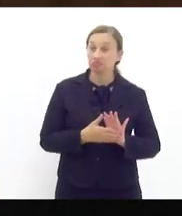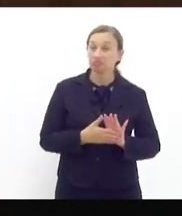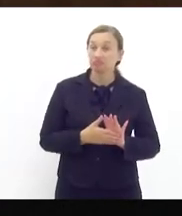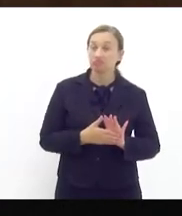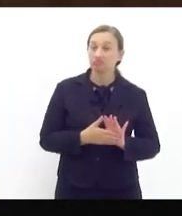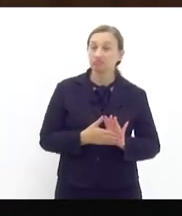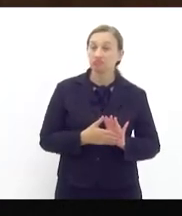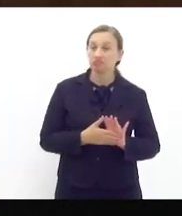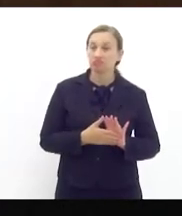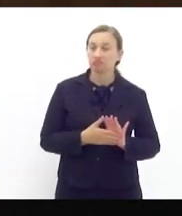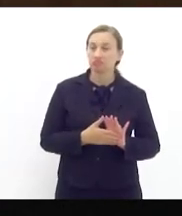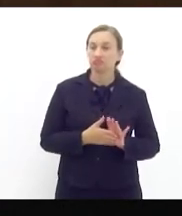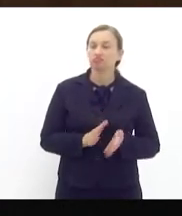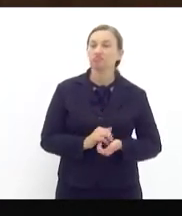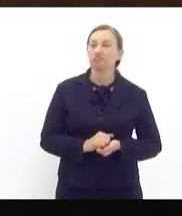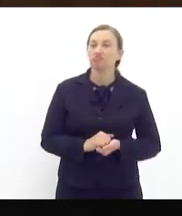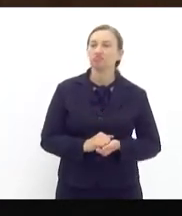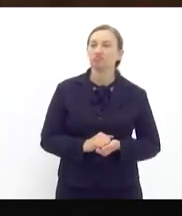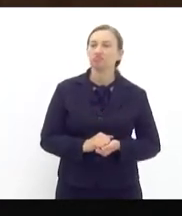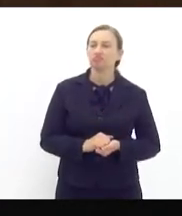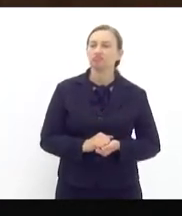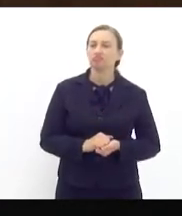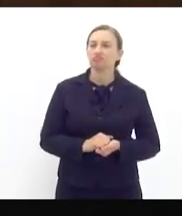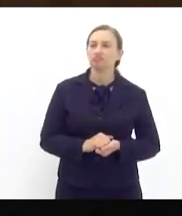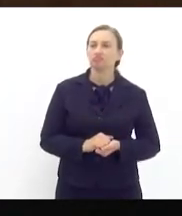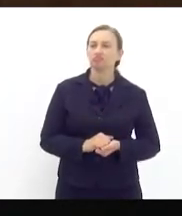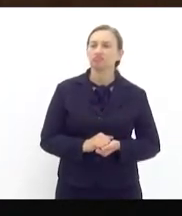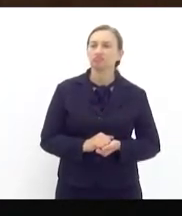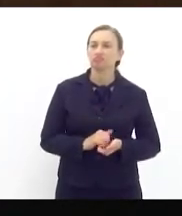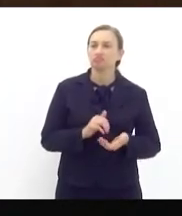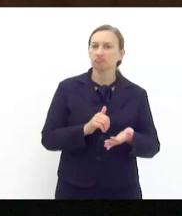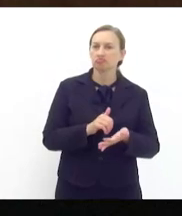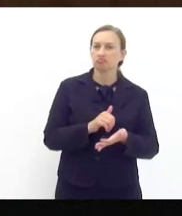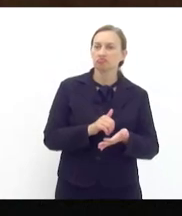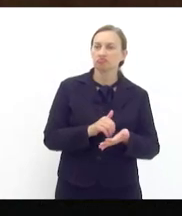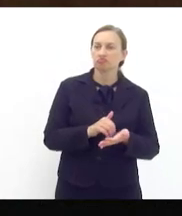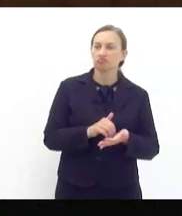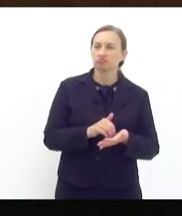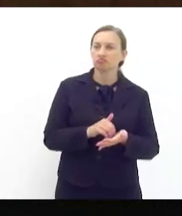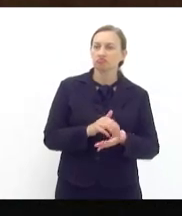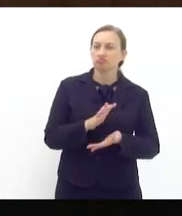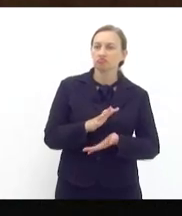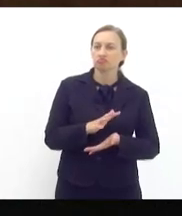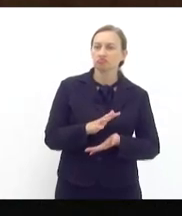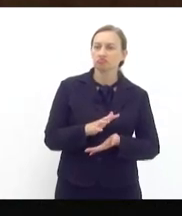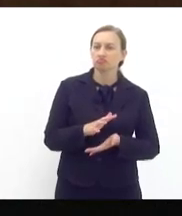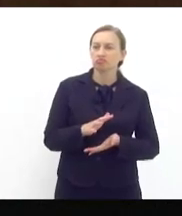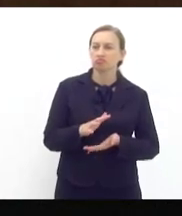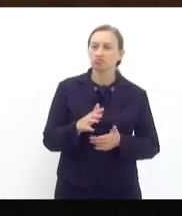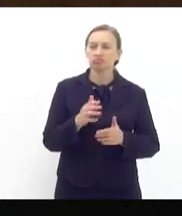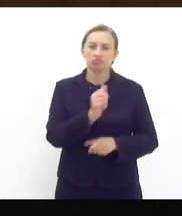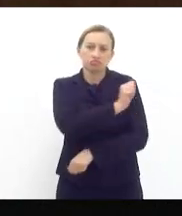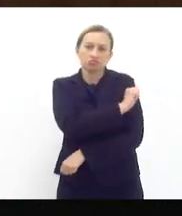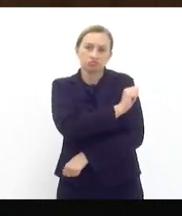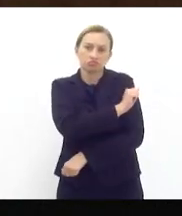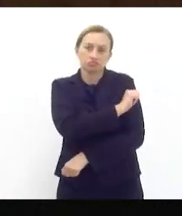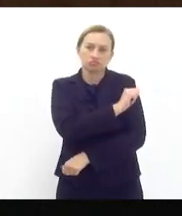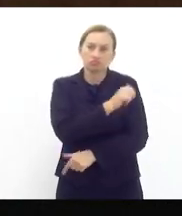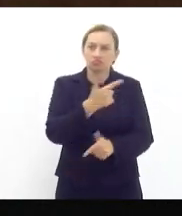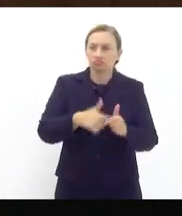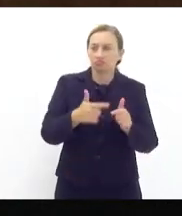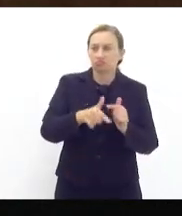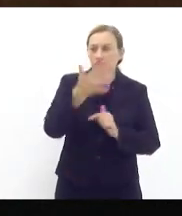suspeição generalizada de adolescentes estudantes que tem um problema de saúde mental isso é